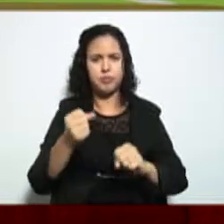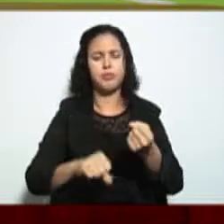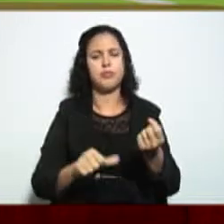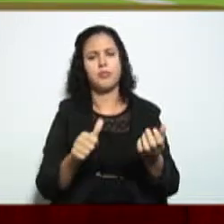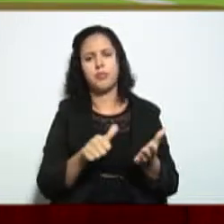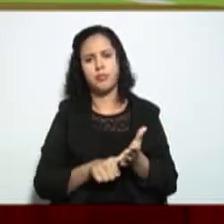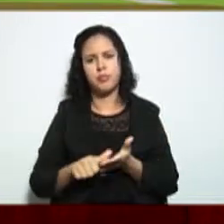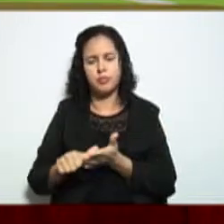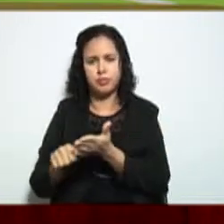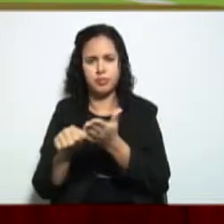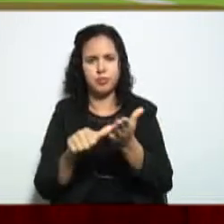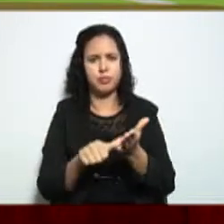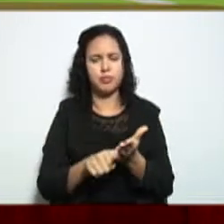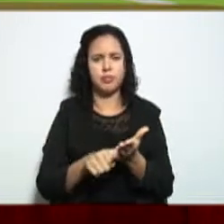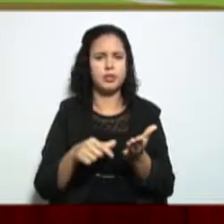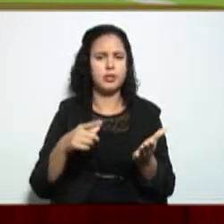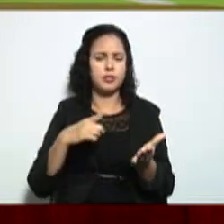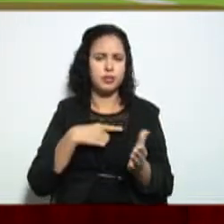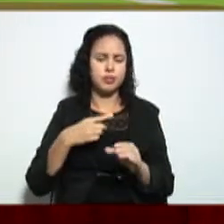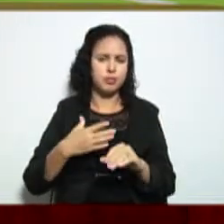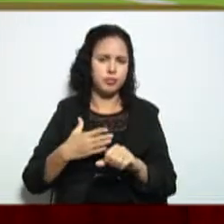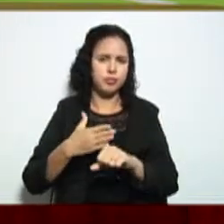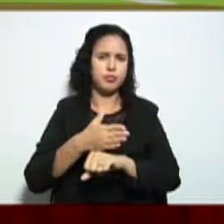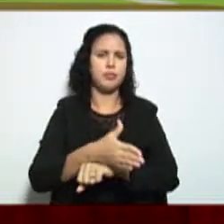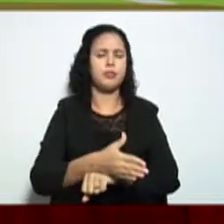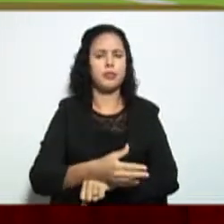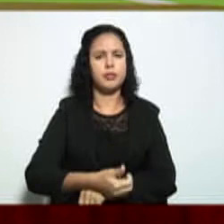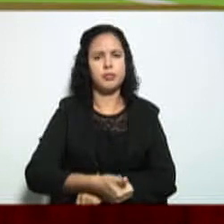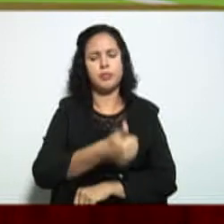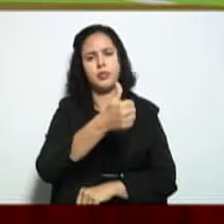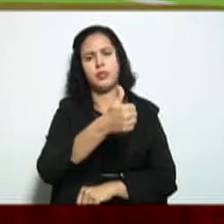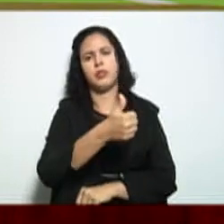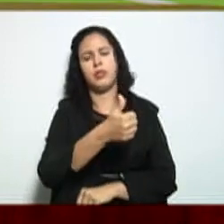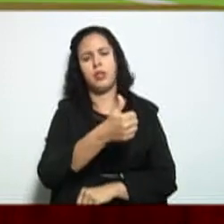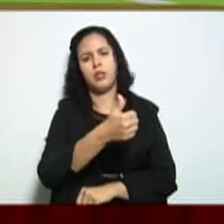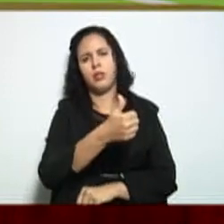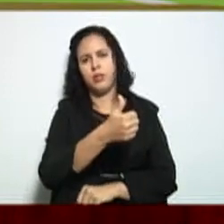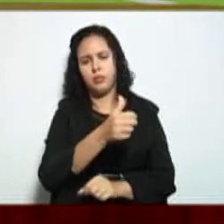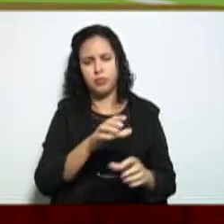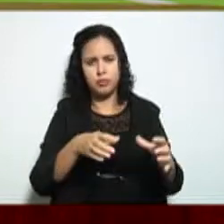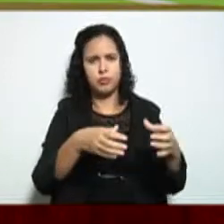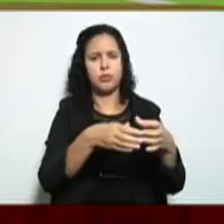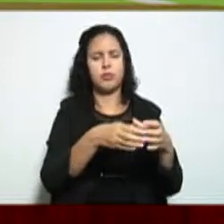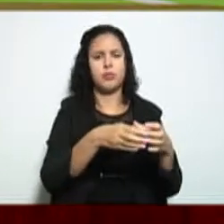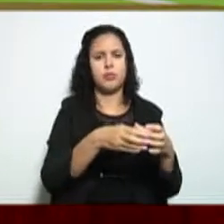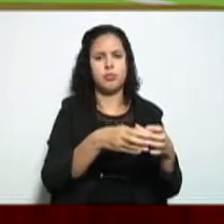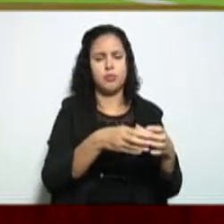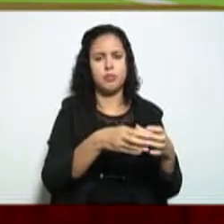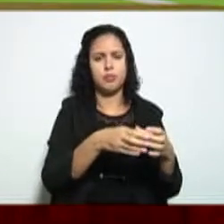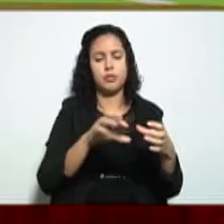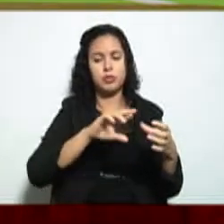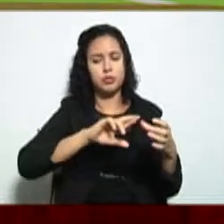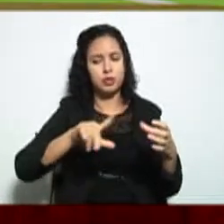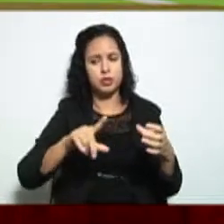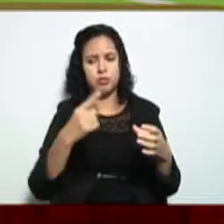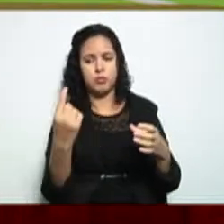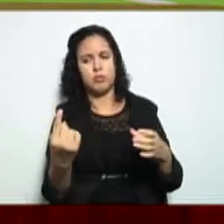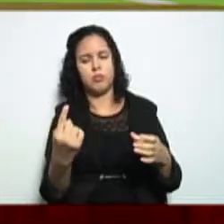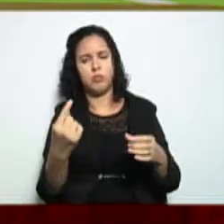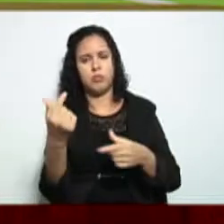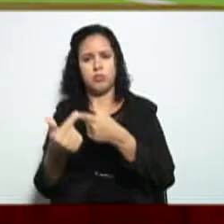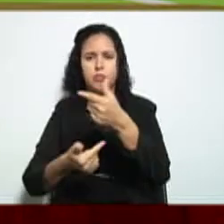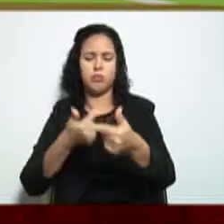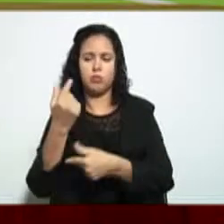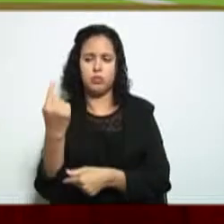cooperado, eles têm acesso melhor do que se fosse somente um pequeno produtor, quer dizer, teria muito mais dificuldade